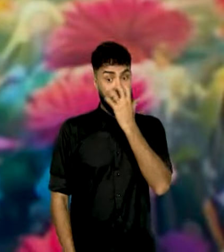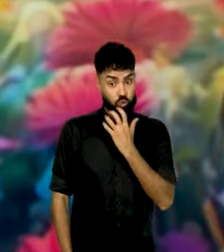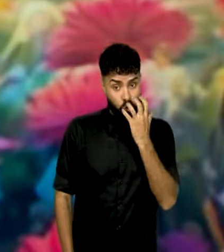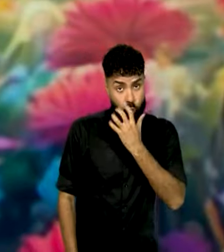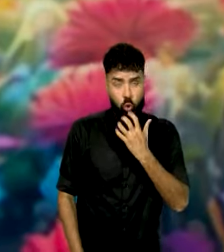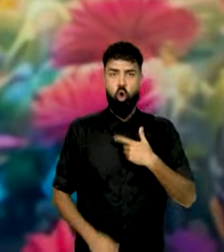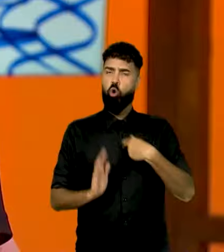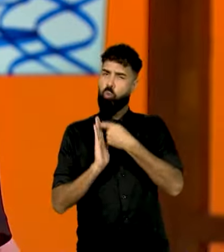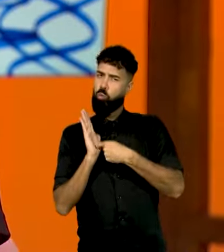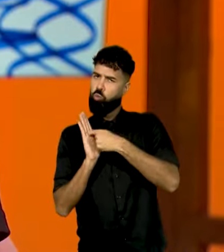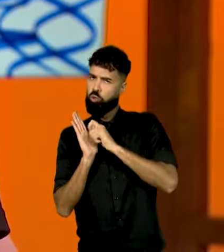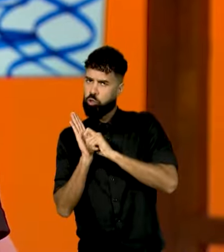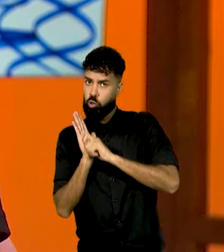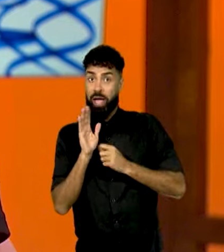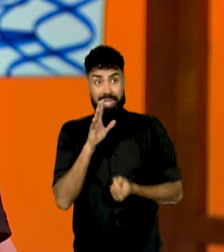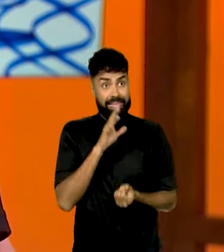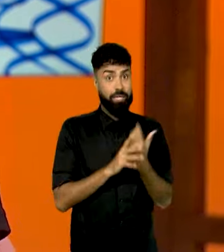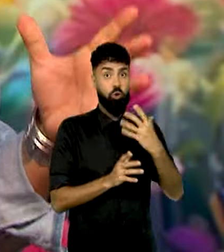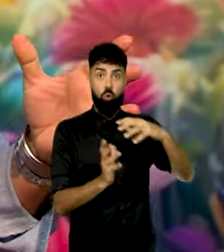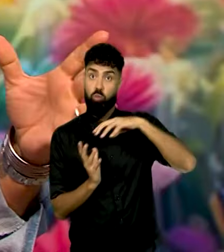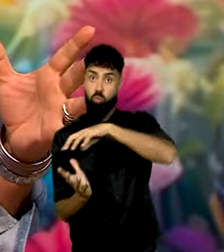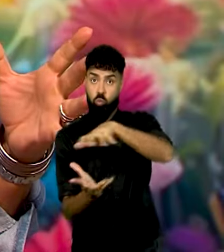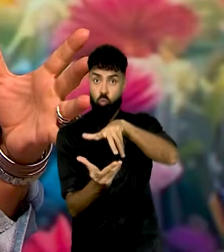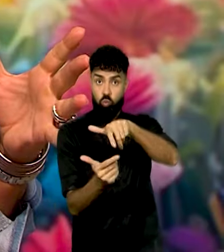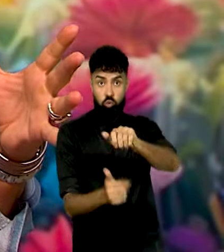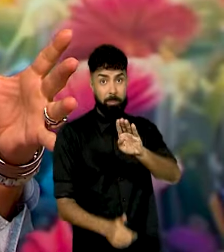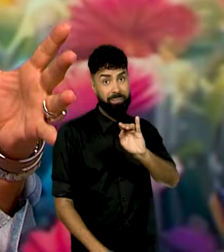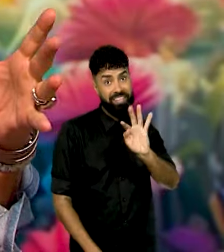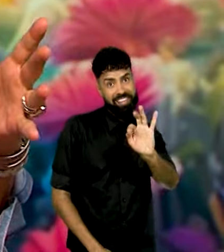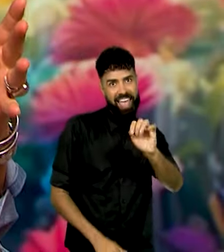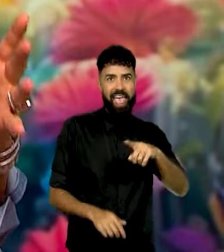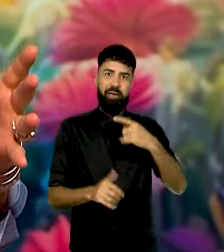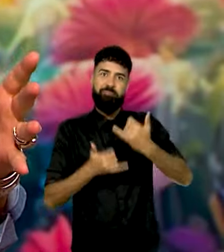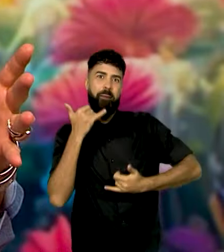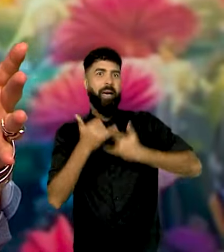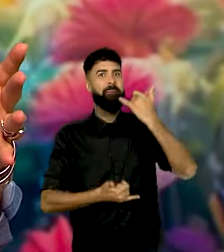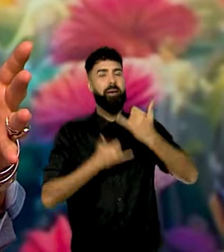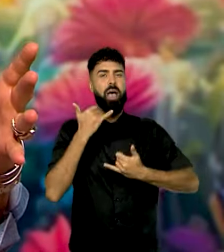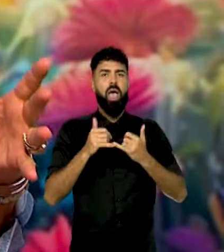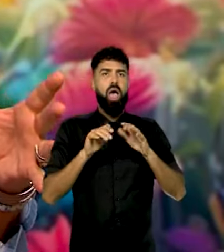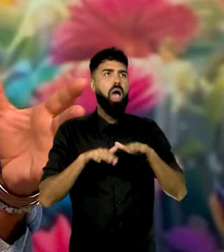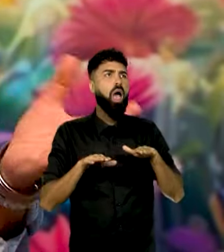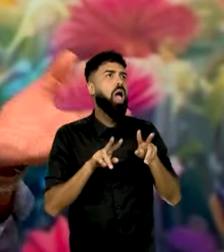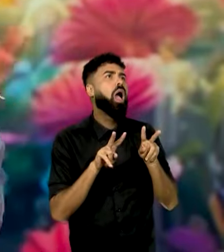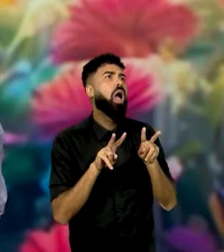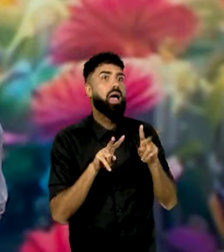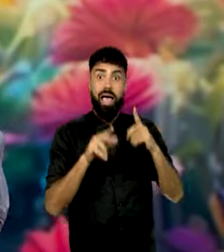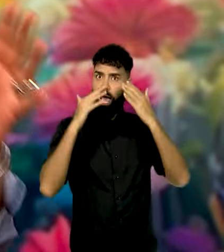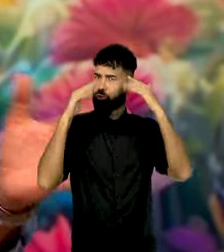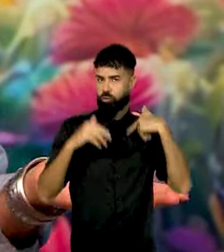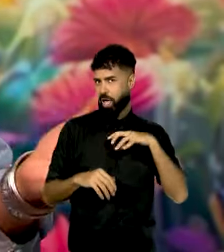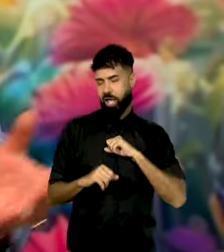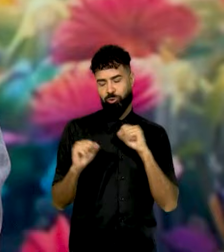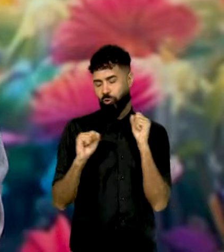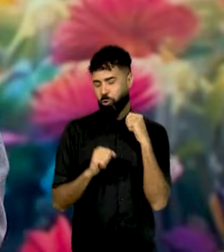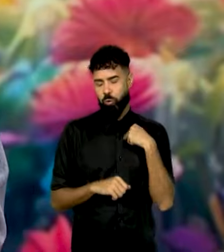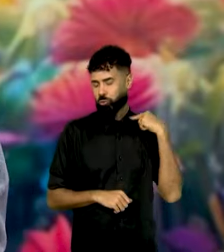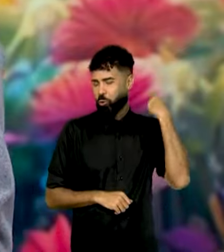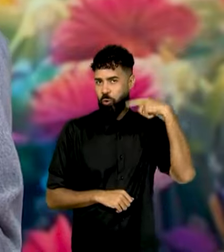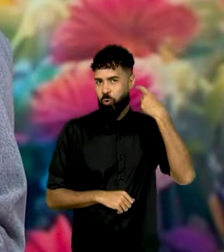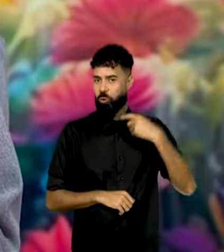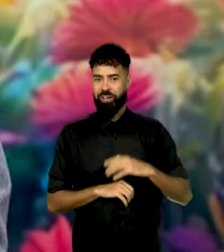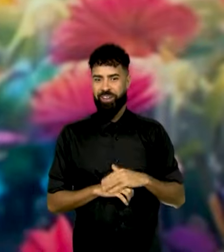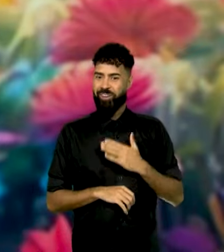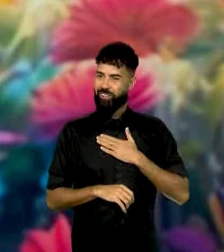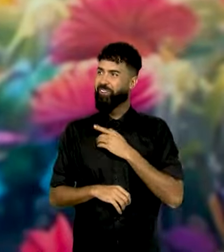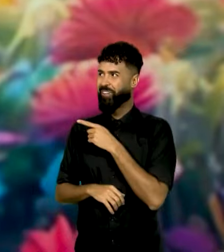compositor e criador do Mundo Bita. Esse mundo para os pequeninos que encanta os adultos também. Eu sou louca por esse mundo. Tenho até